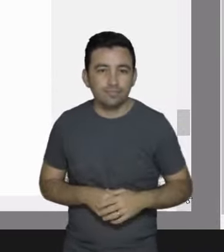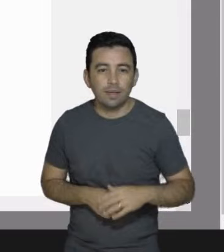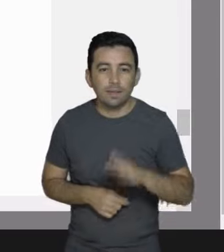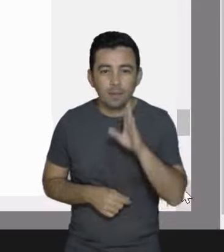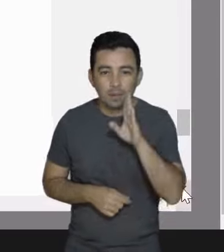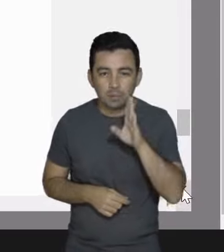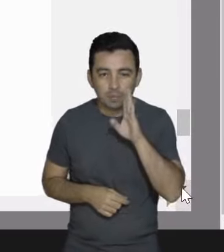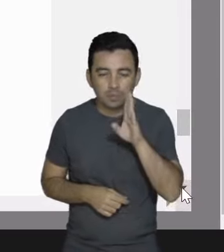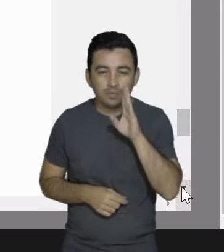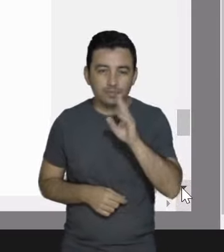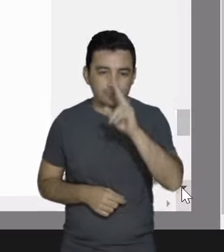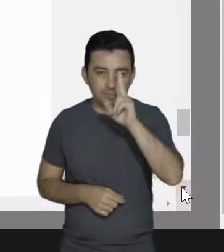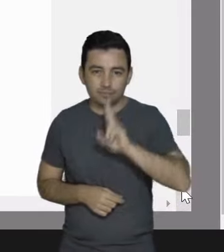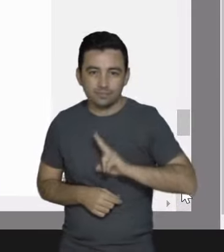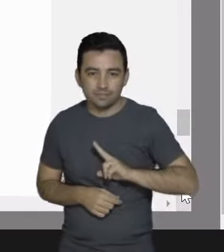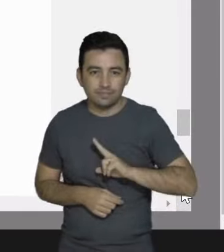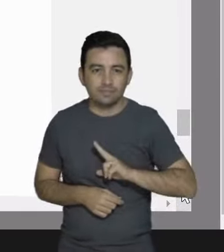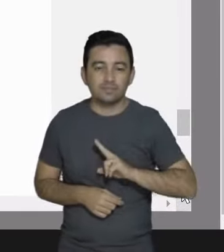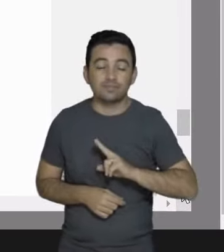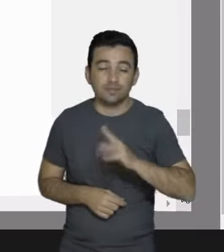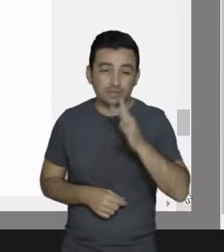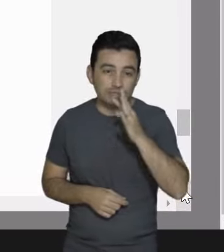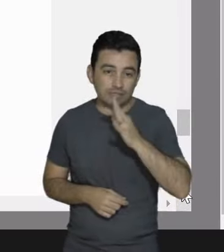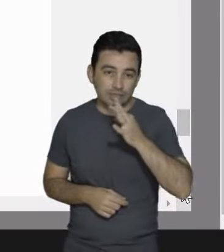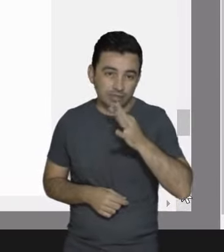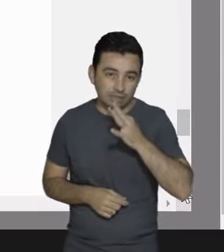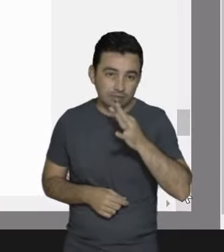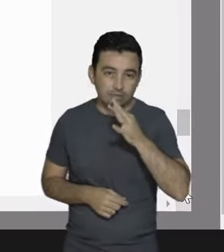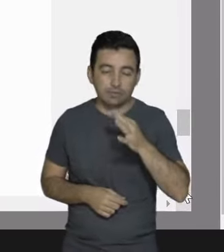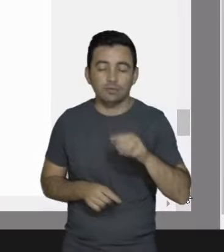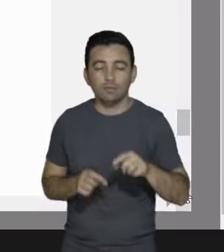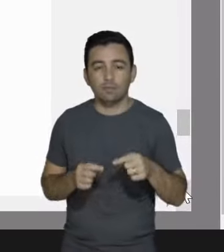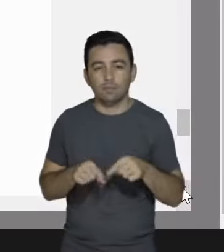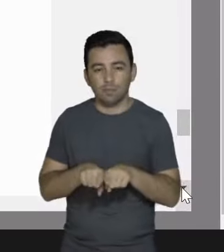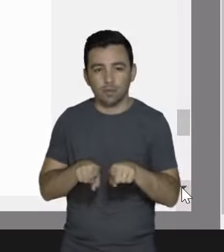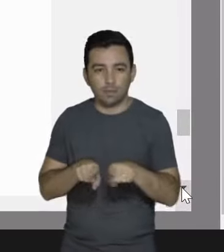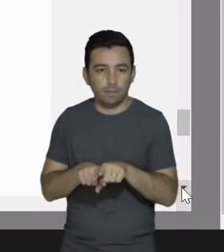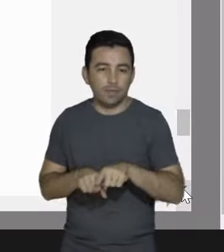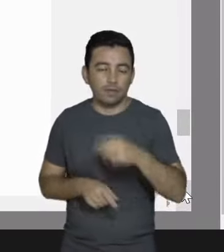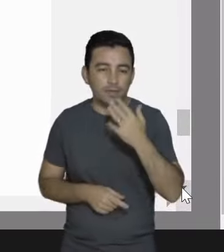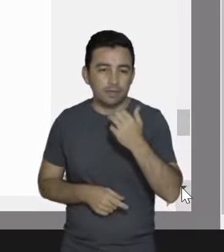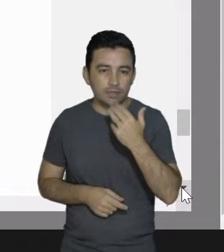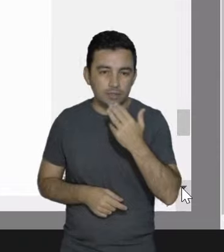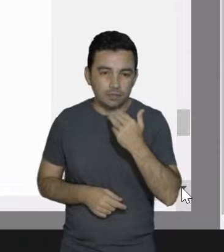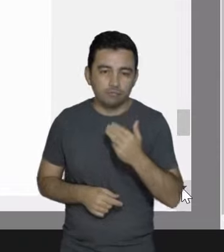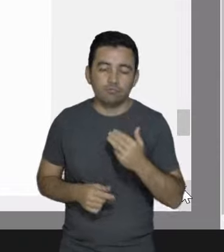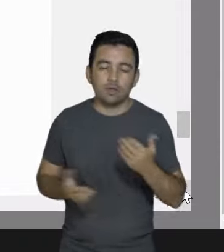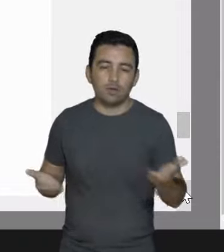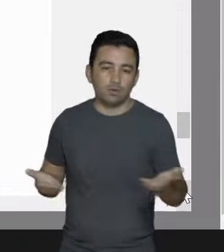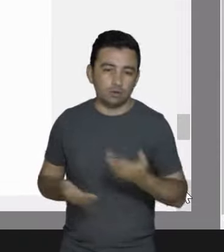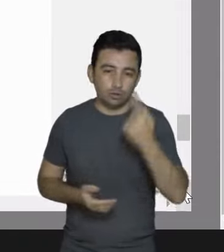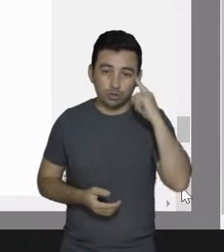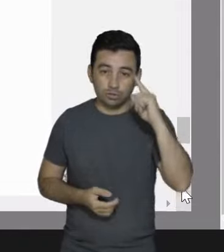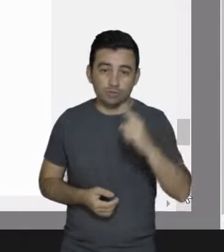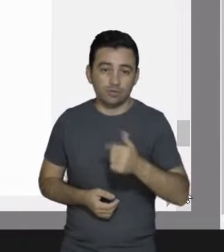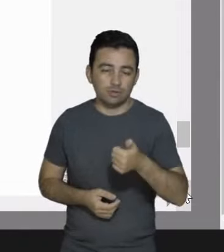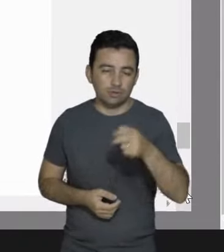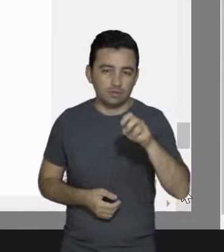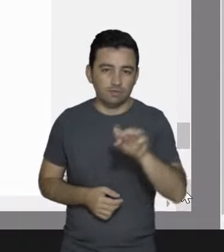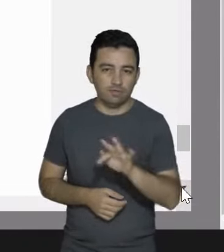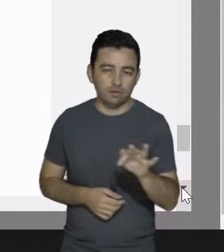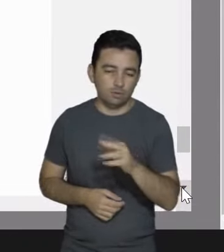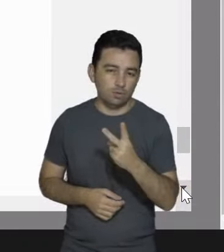Deputado ivanats Deputado Thiago zille e deputado Marquito Palácio Barriga Verde Florianópolis 15 de fevereiro 2020